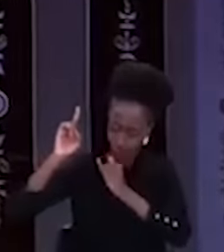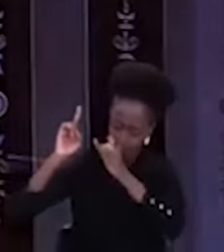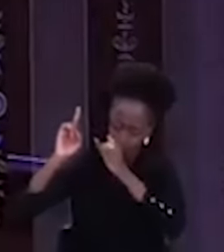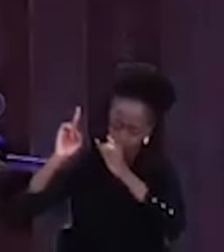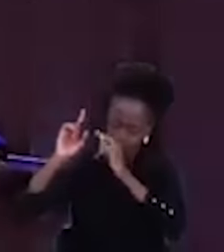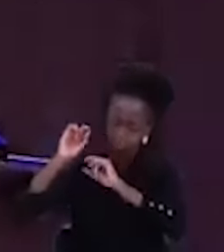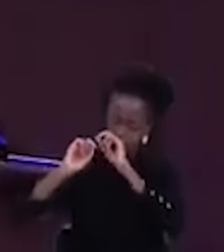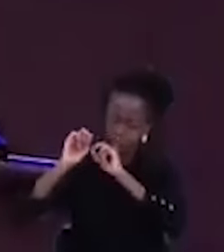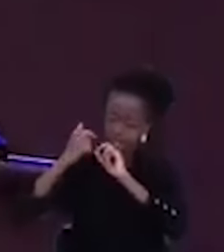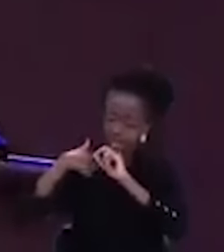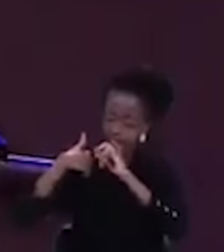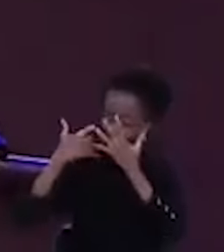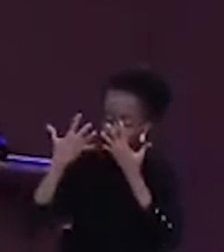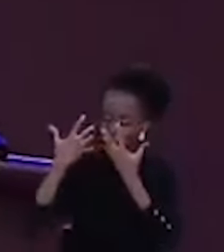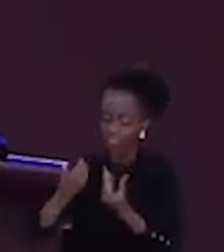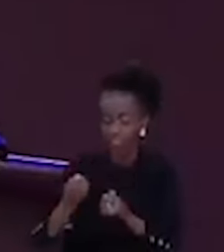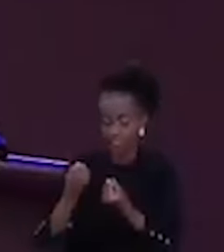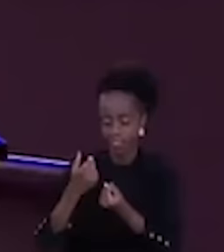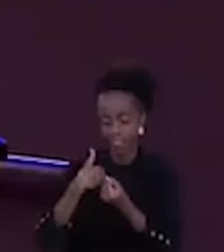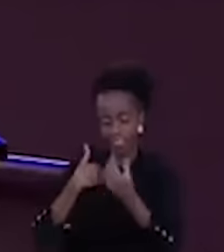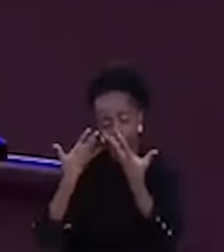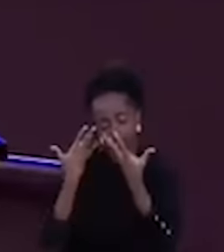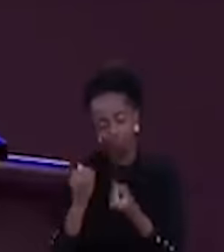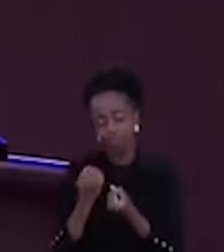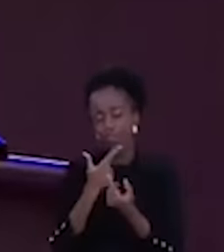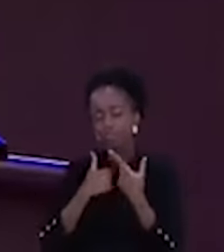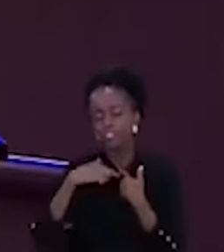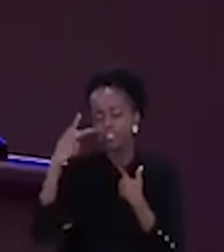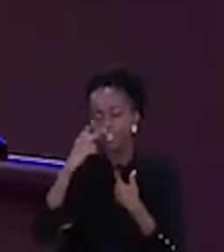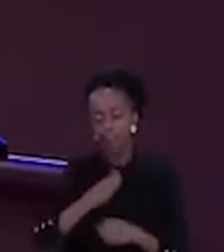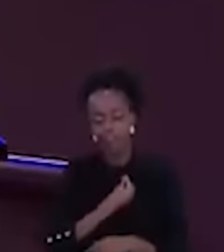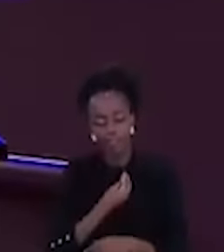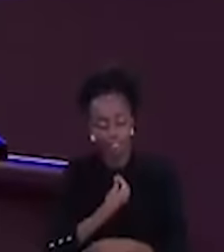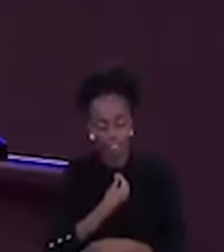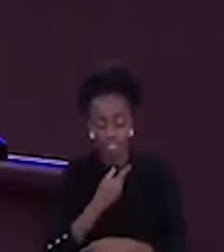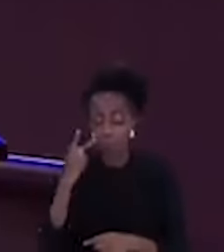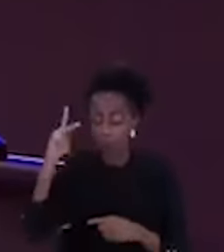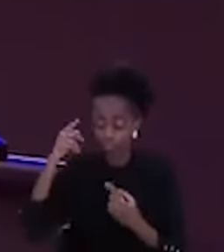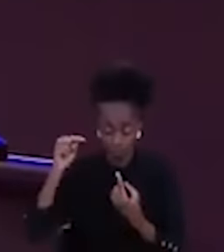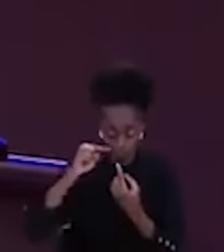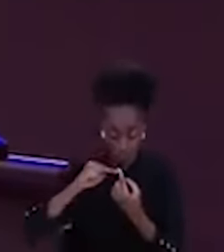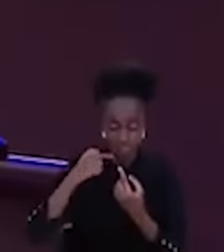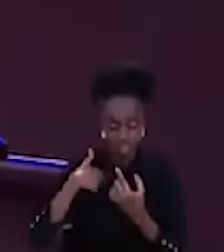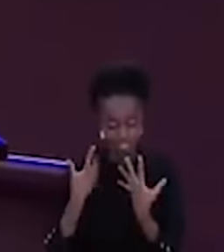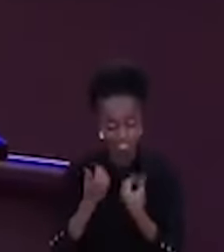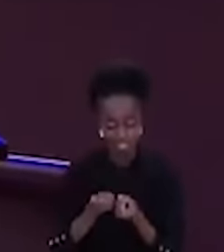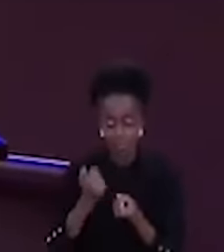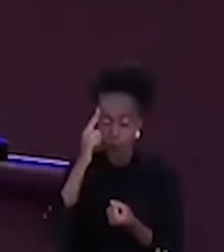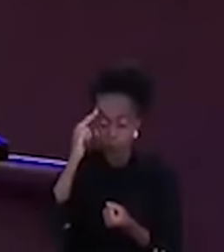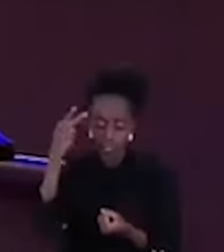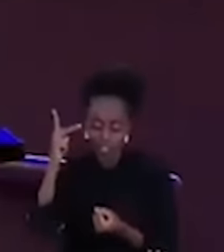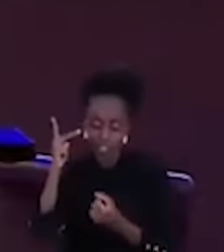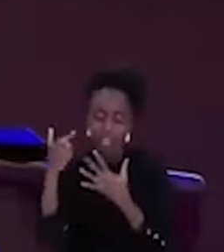que eu aceito os Teus sonhos para mim, os Teus objetivos para mim. Eu aceito,